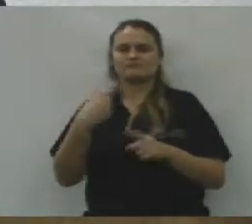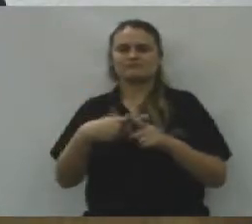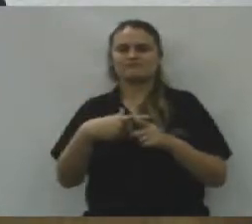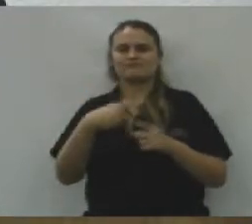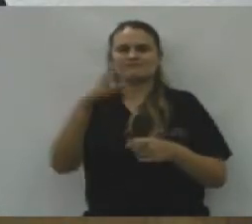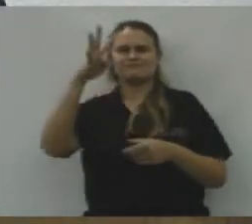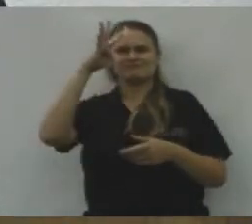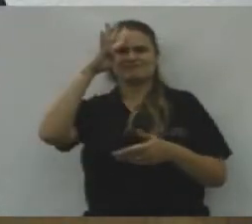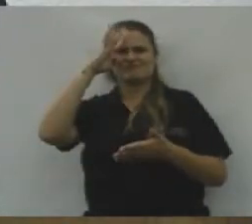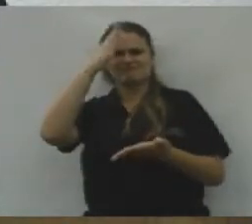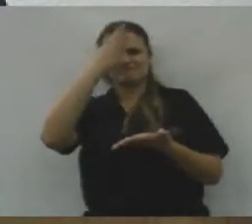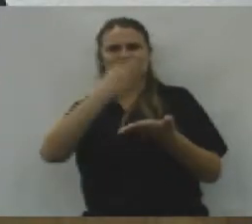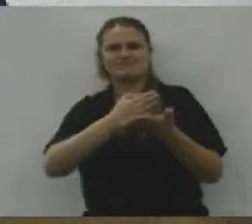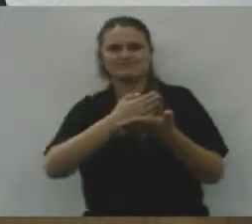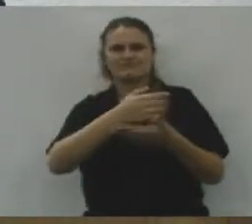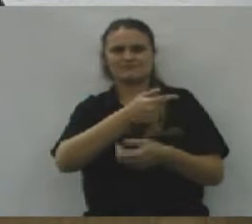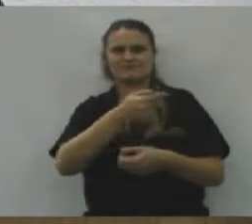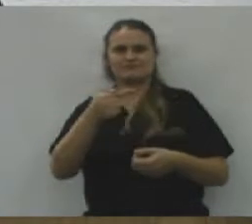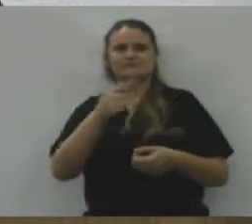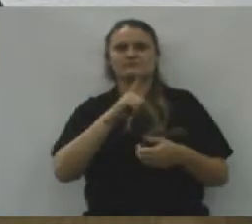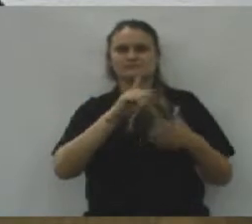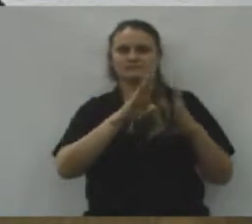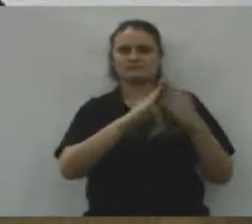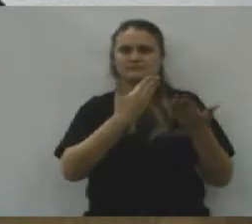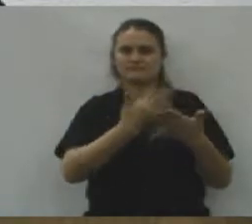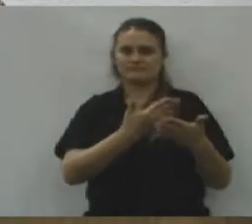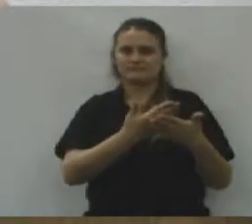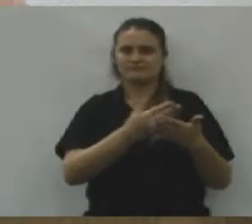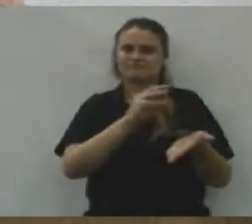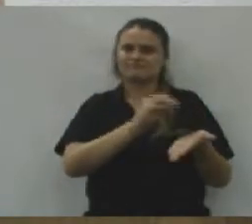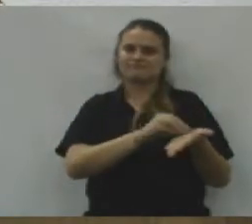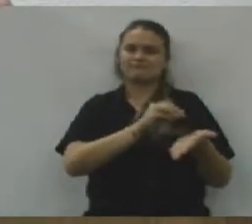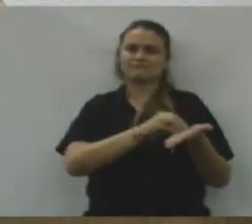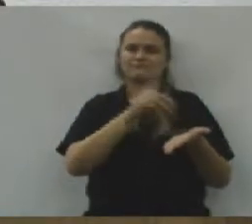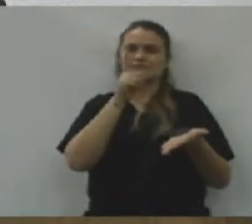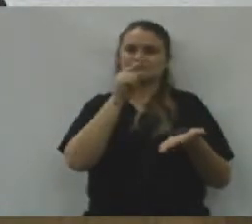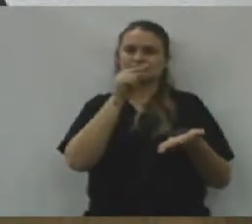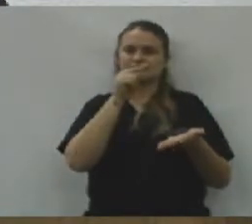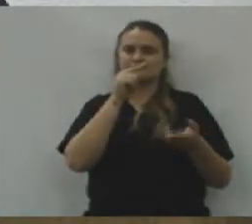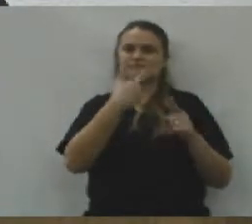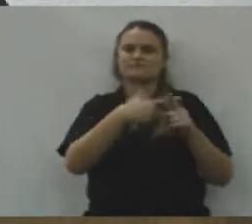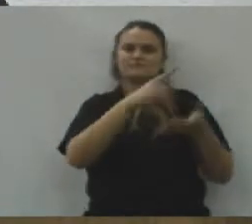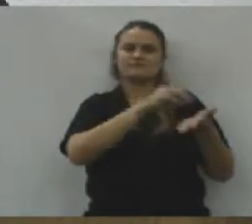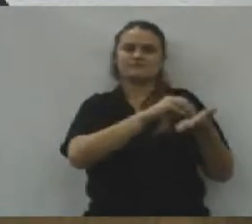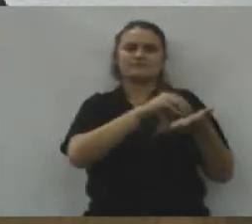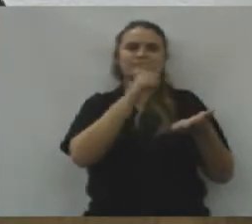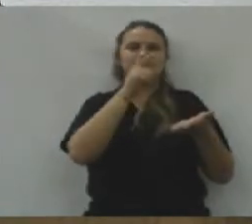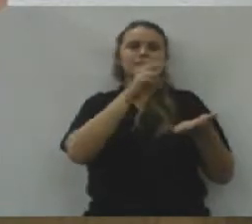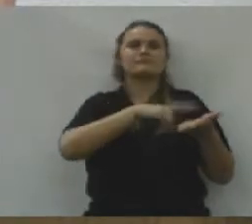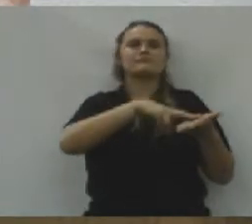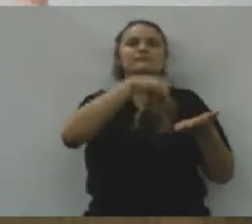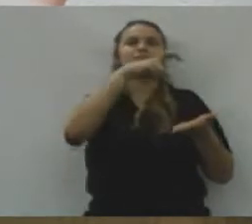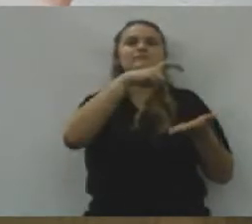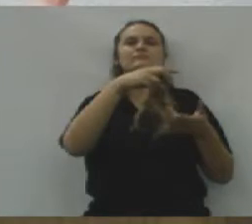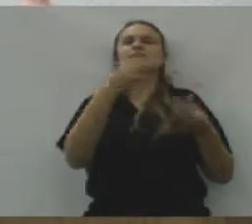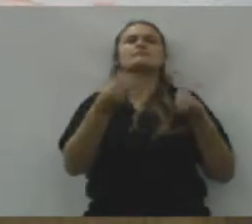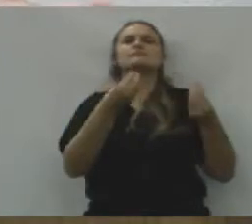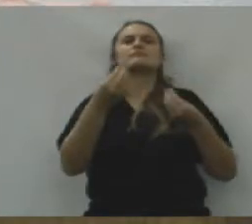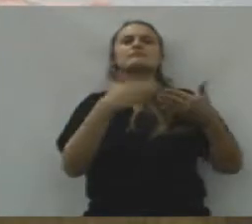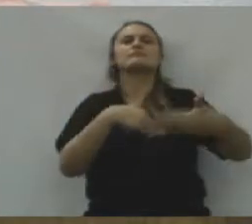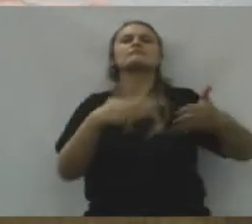semana. Temos escolas aí que vão ter a falta de água desde o período da manhã. Que tamanho de caixa d'água